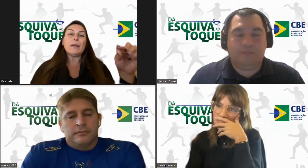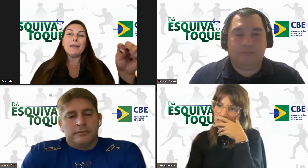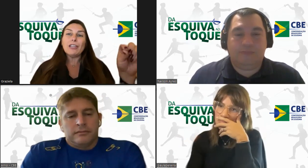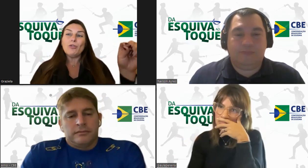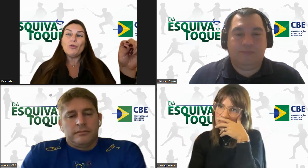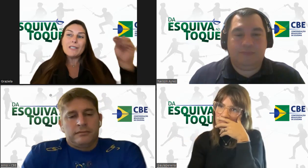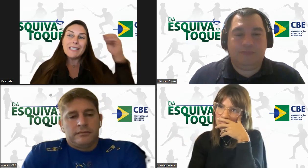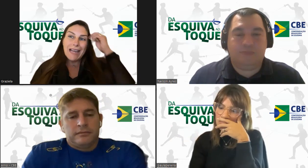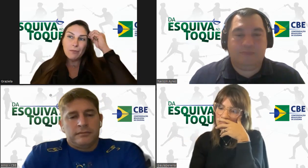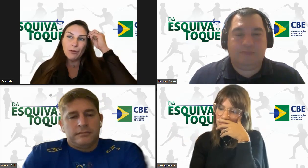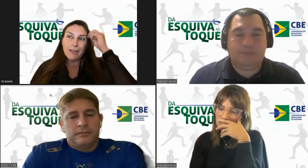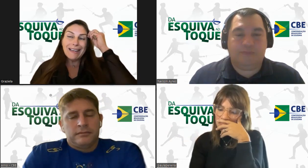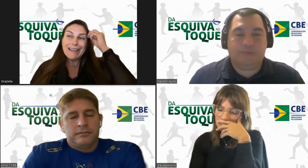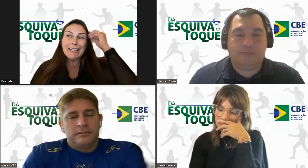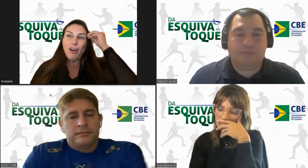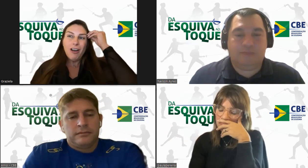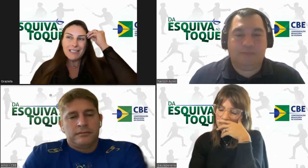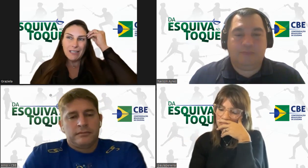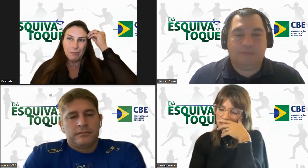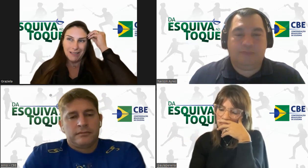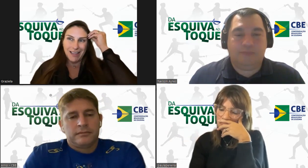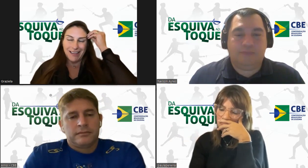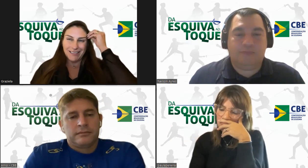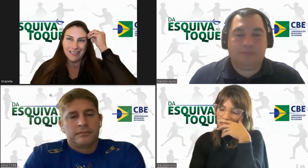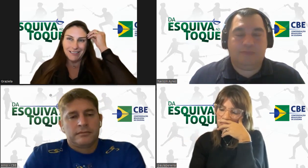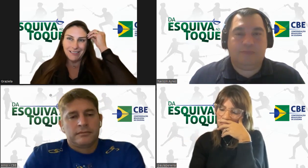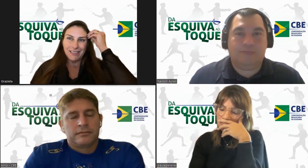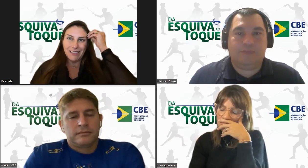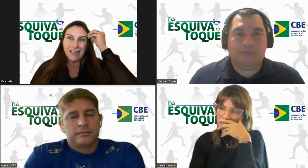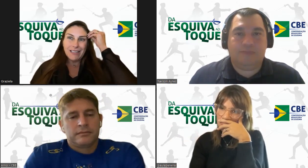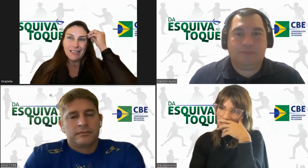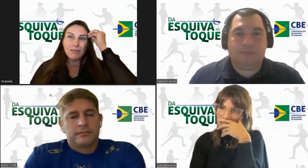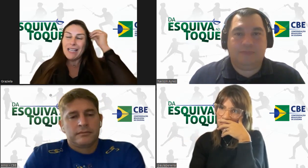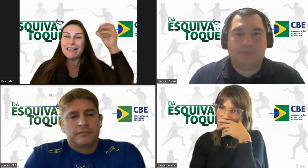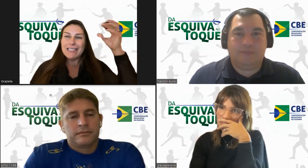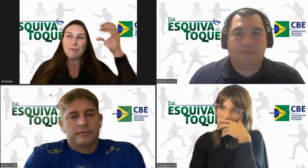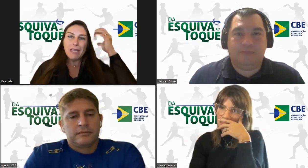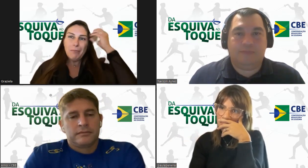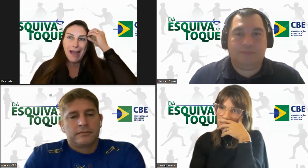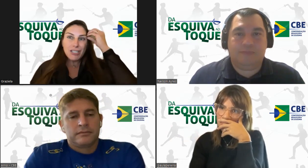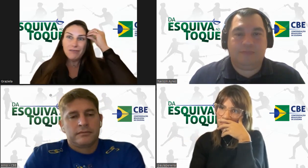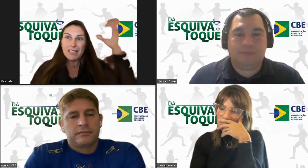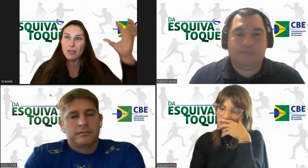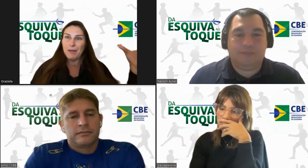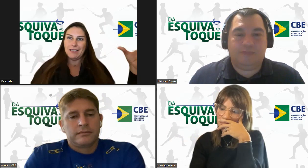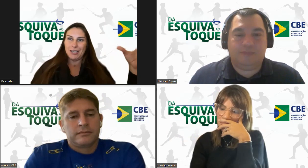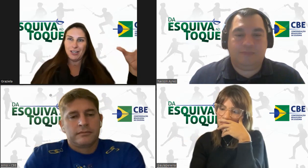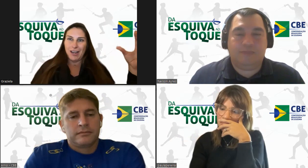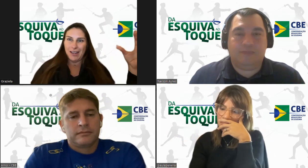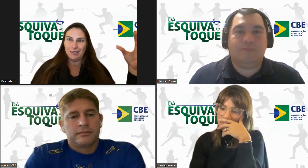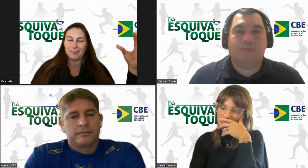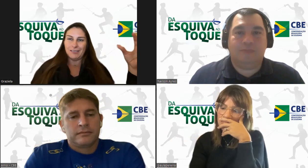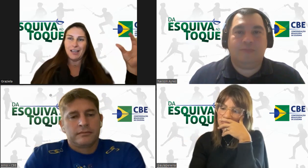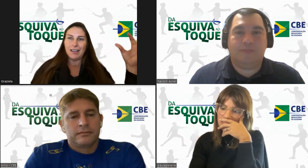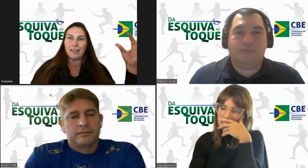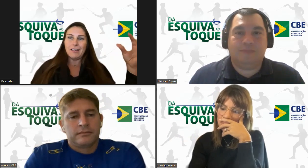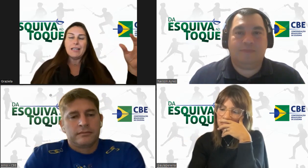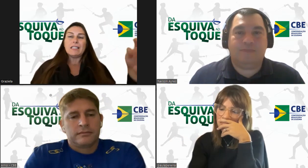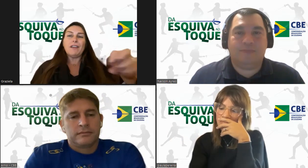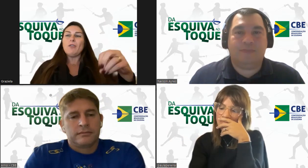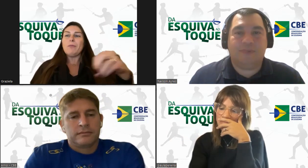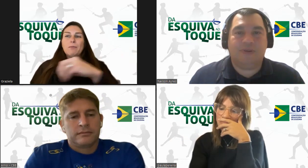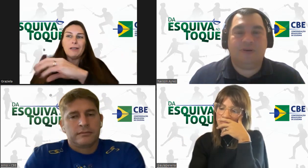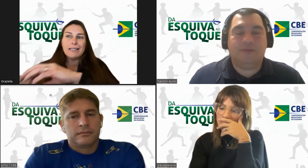lembrar que o cérebro e de glicose dependente então se a glicemia baixa você não pensa direito né